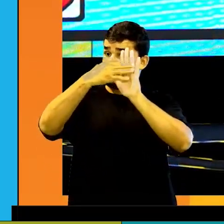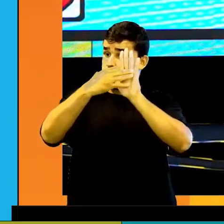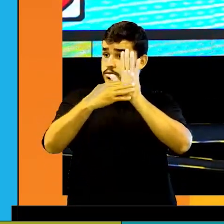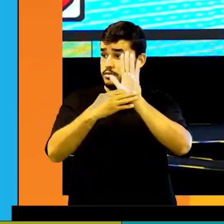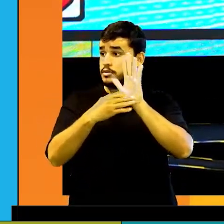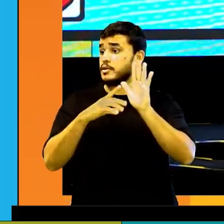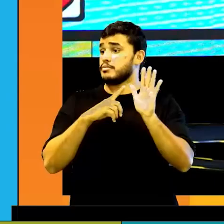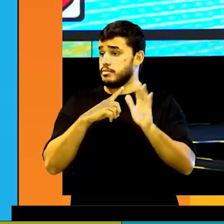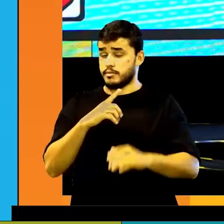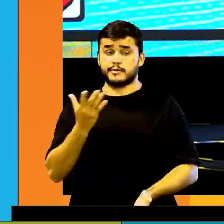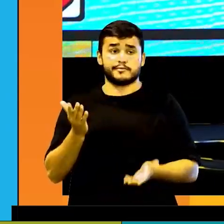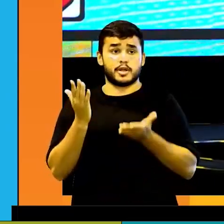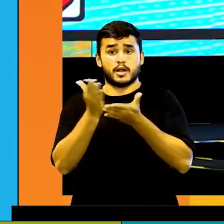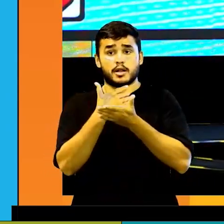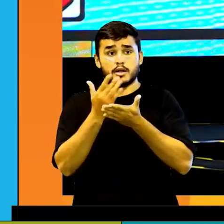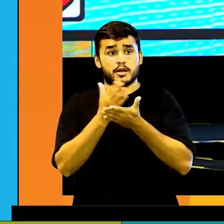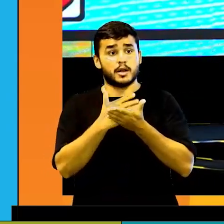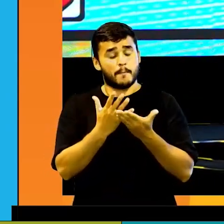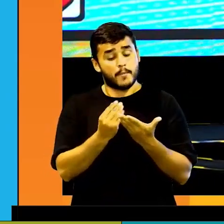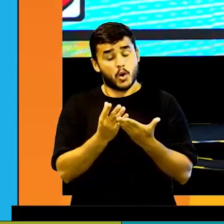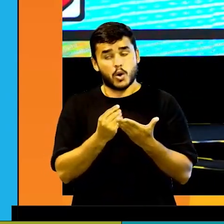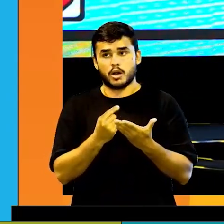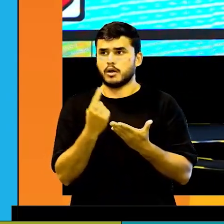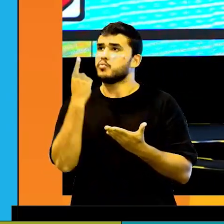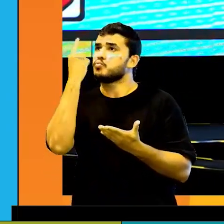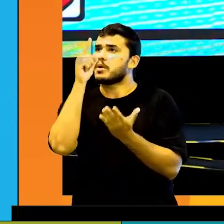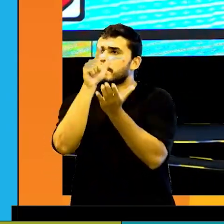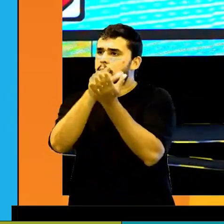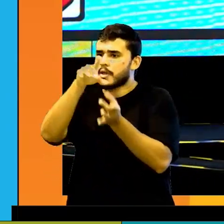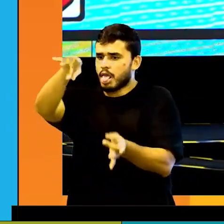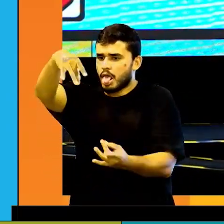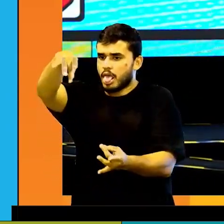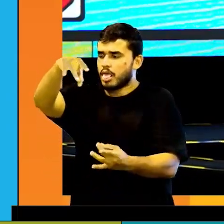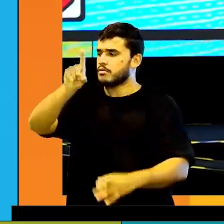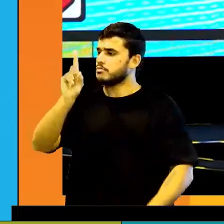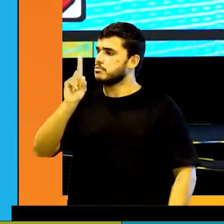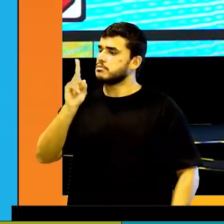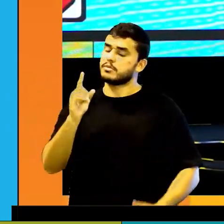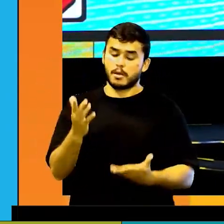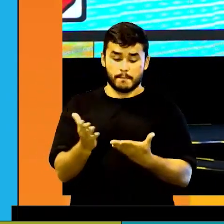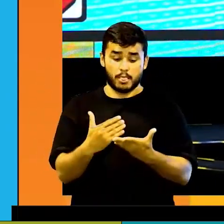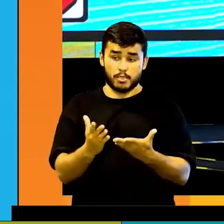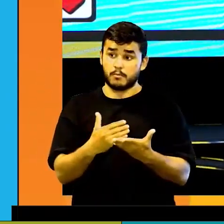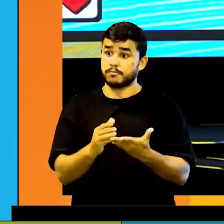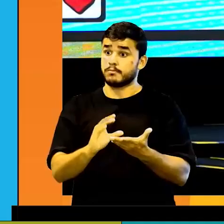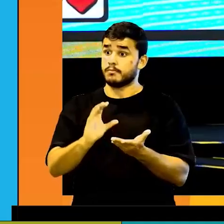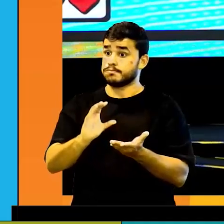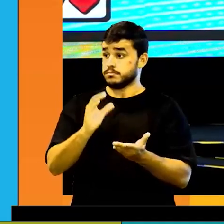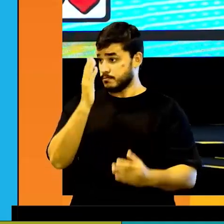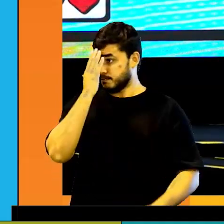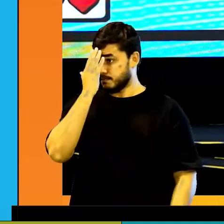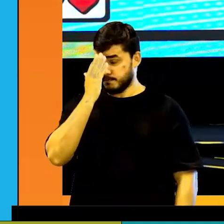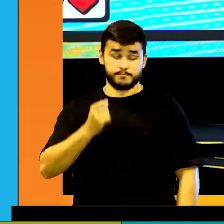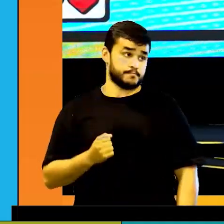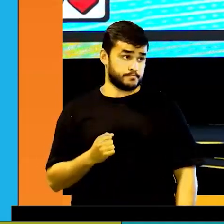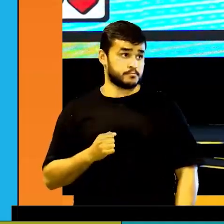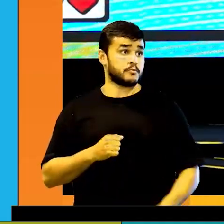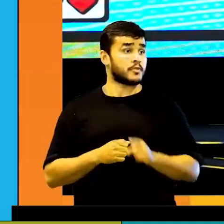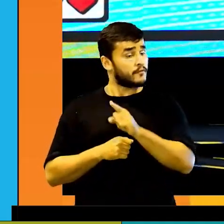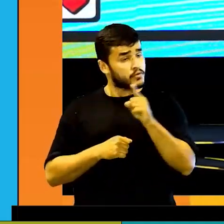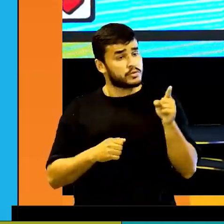tem páginas, capítulos. E esse romance como gênero literário, porque você pode usar a